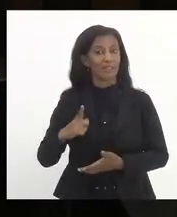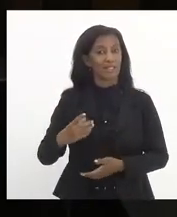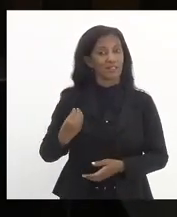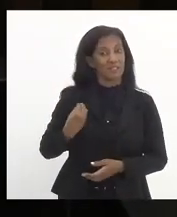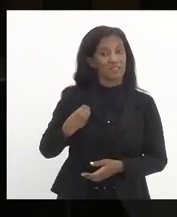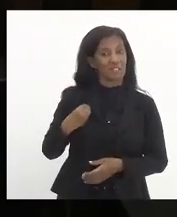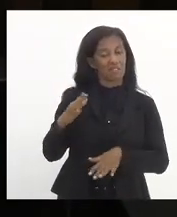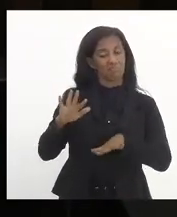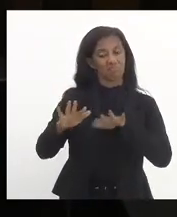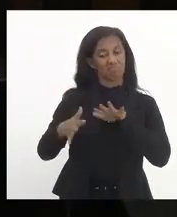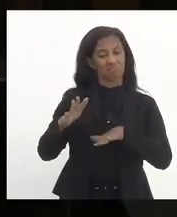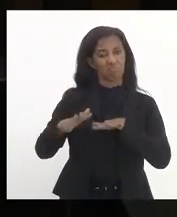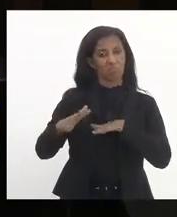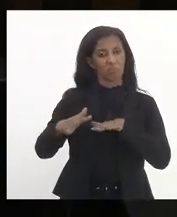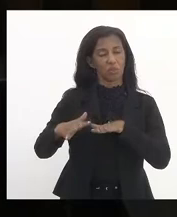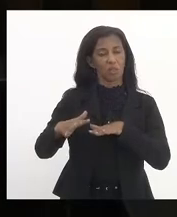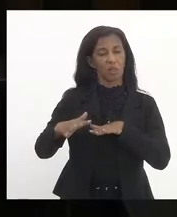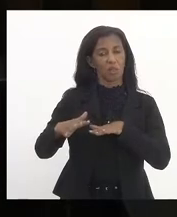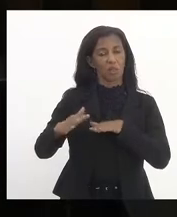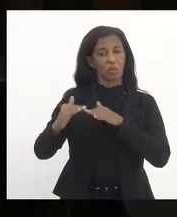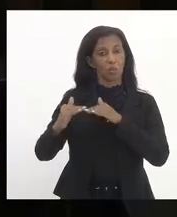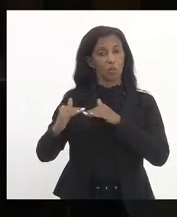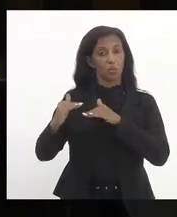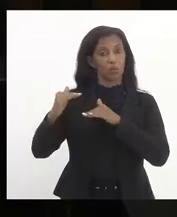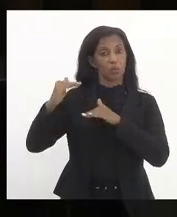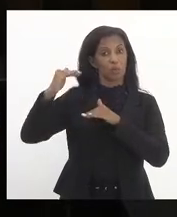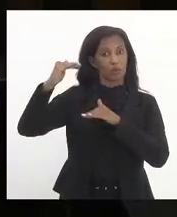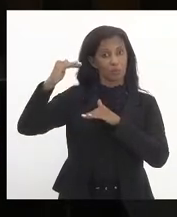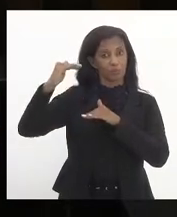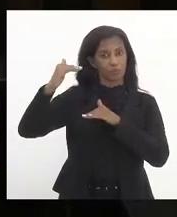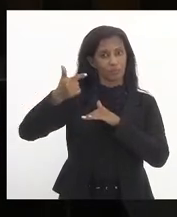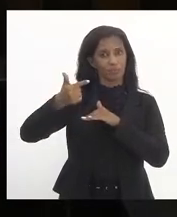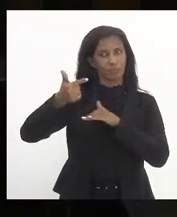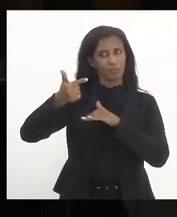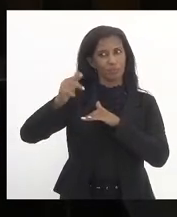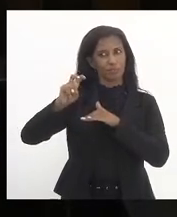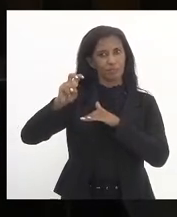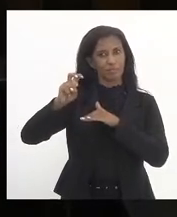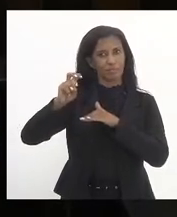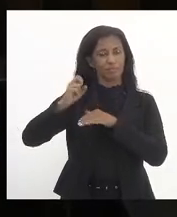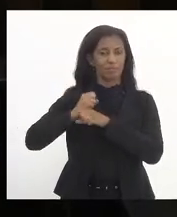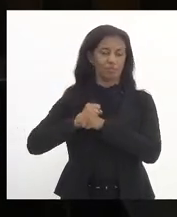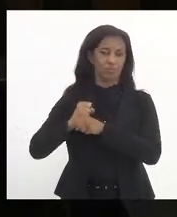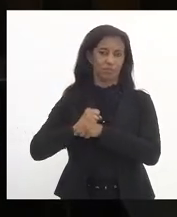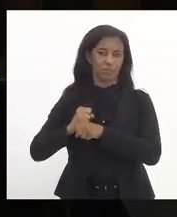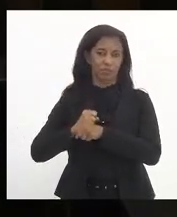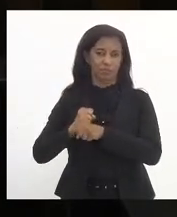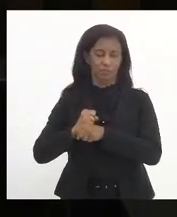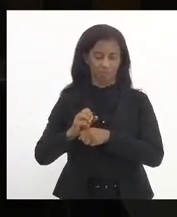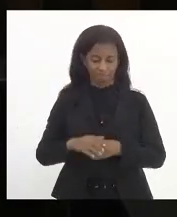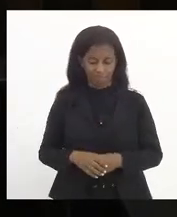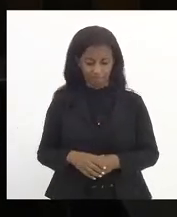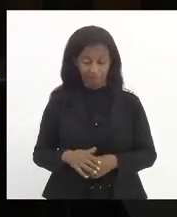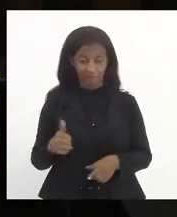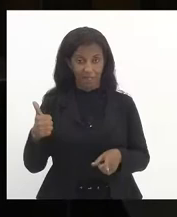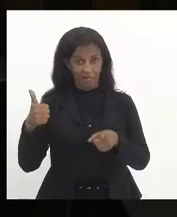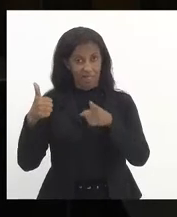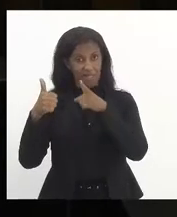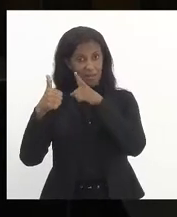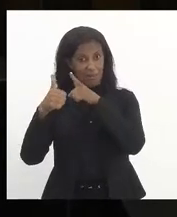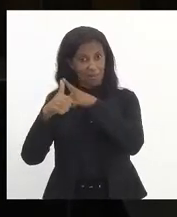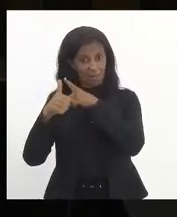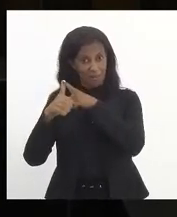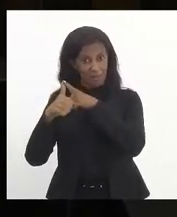útil superior a 25 anos. Esse é o primeiro